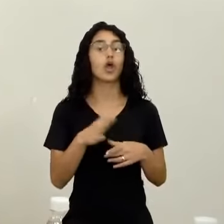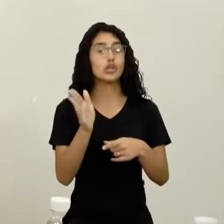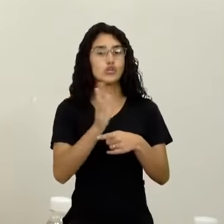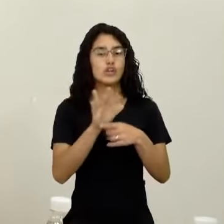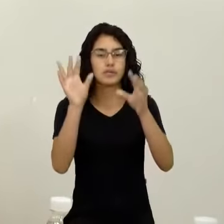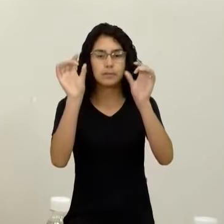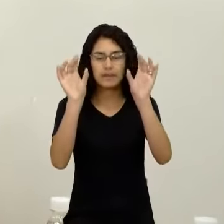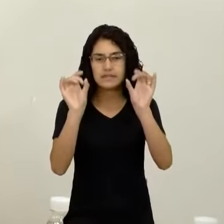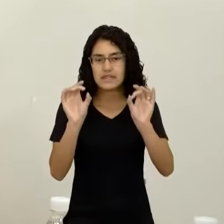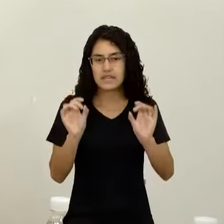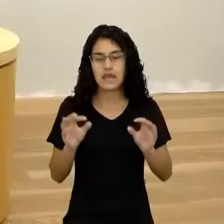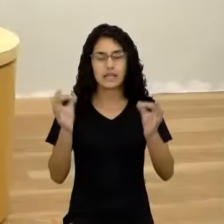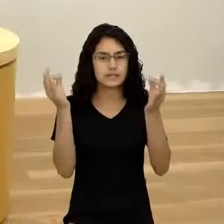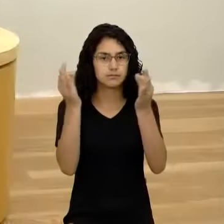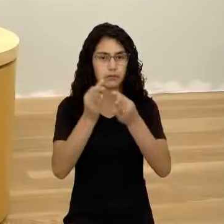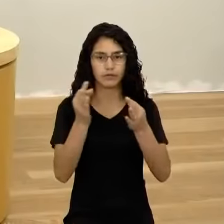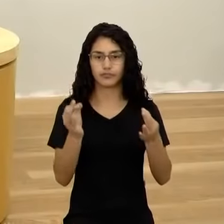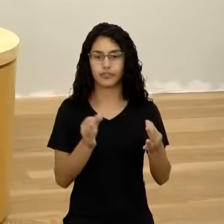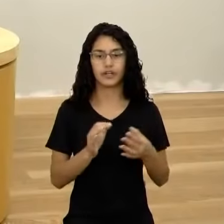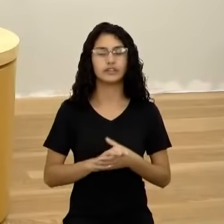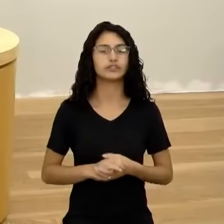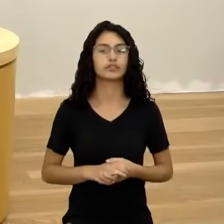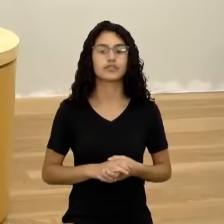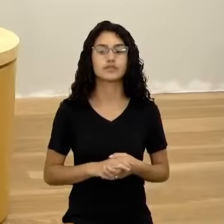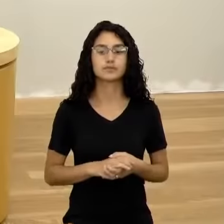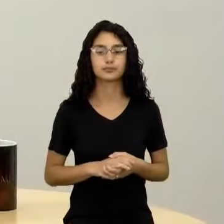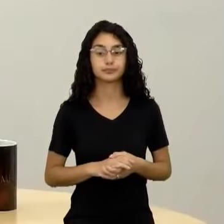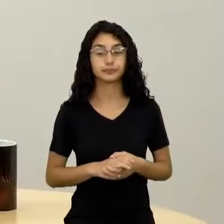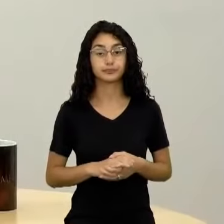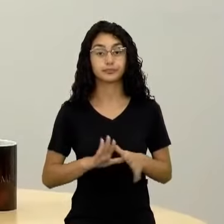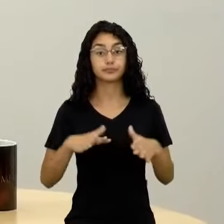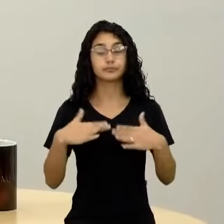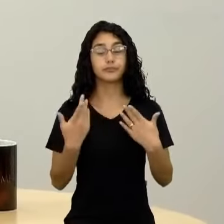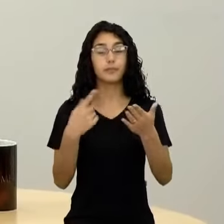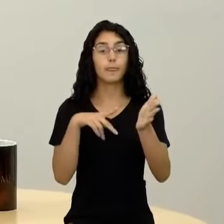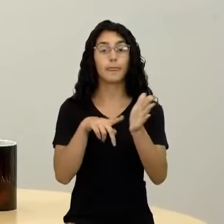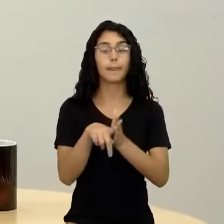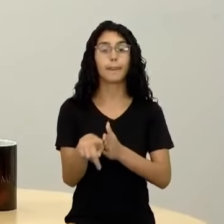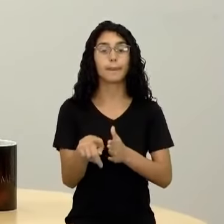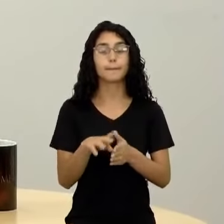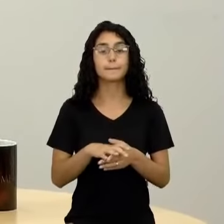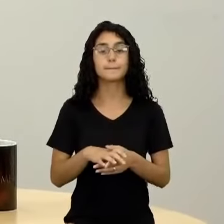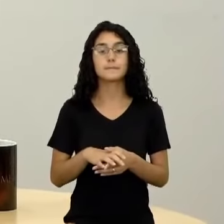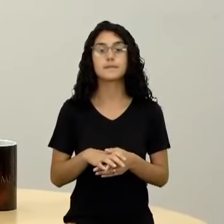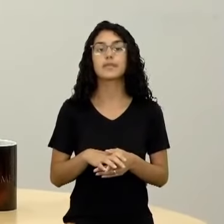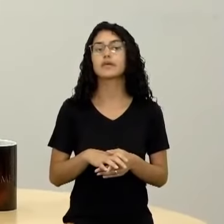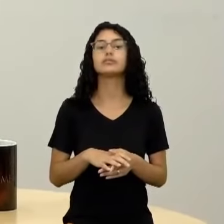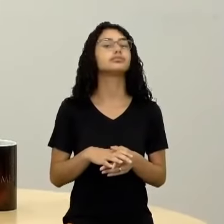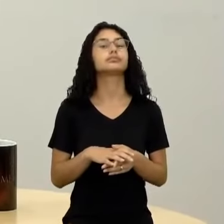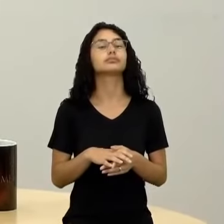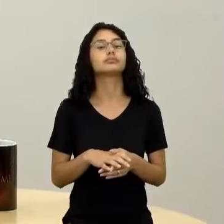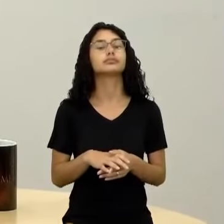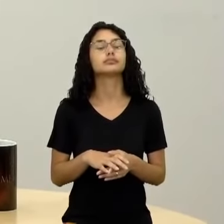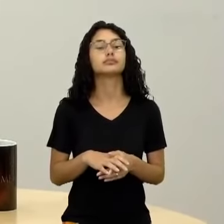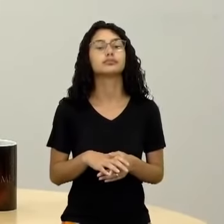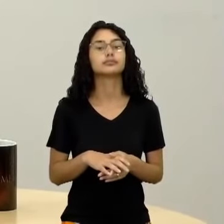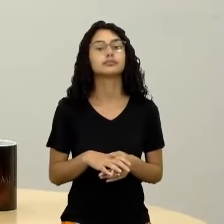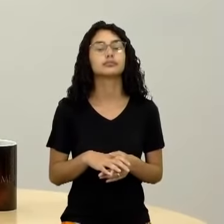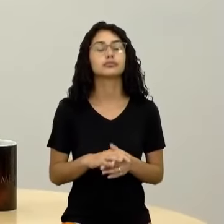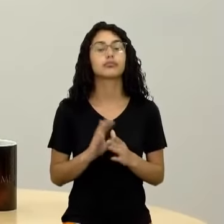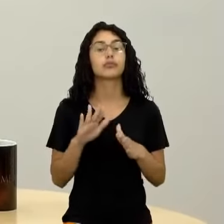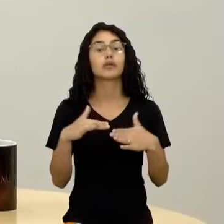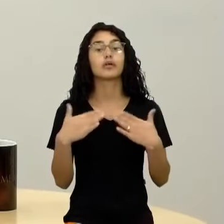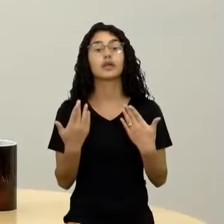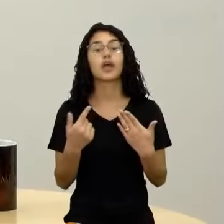muito mais detalhes assim os detalhes né é uma grande Pergunta pro a pergunta que não quer se calar é